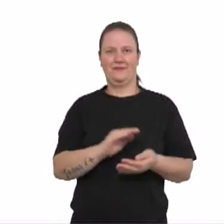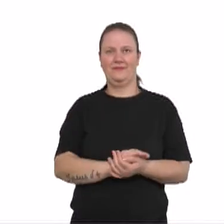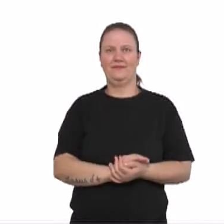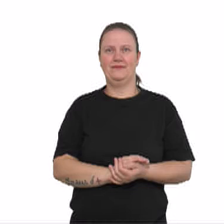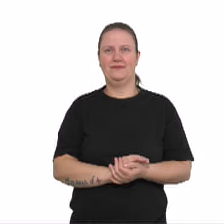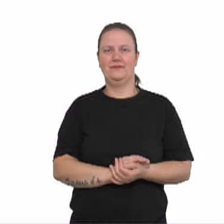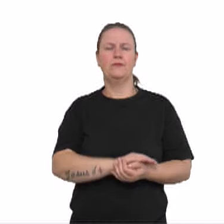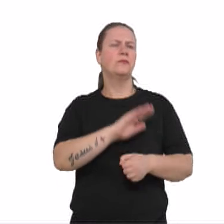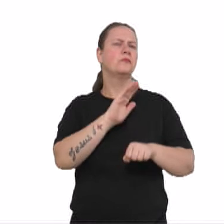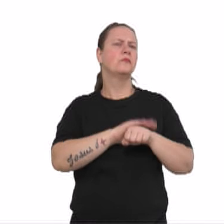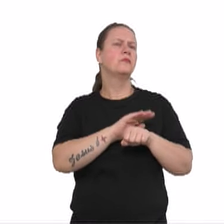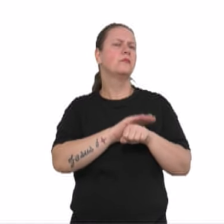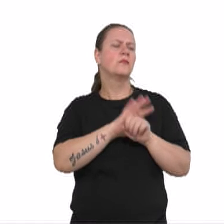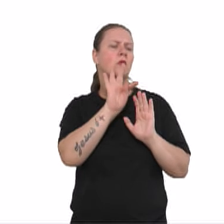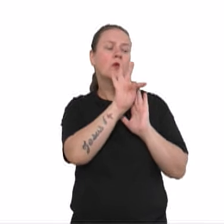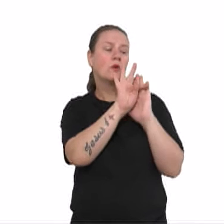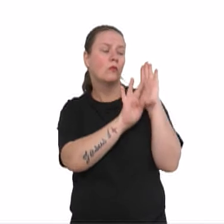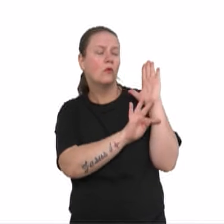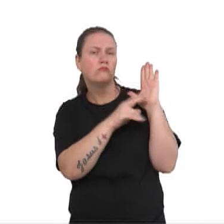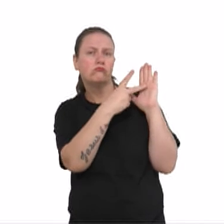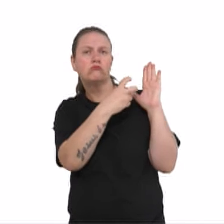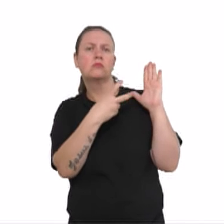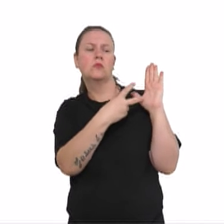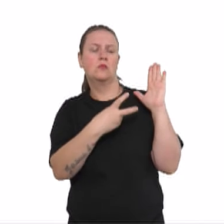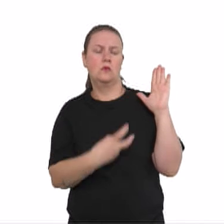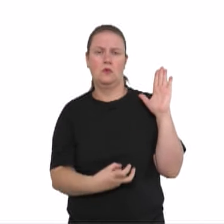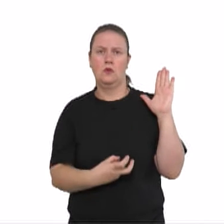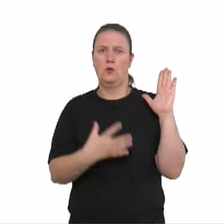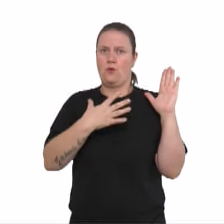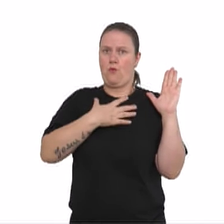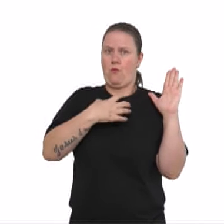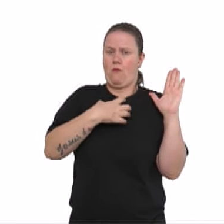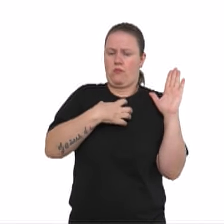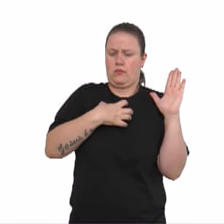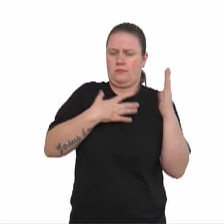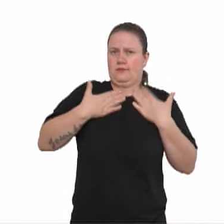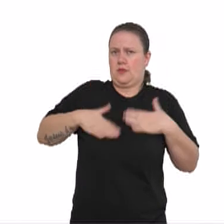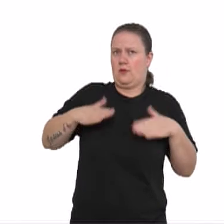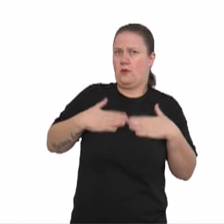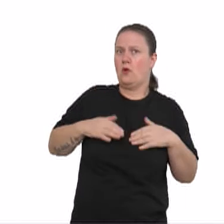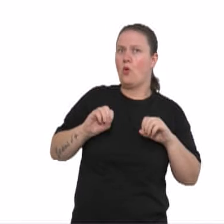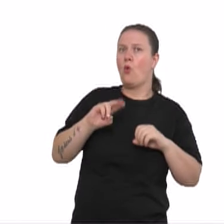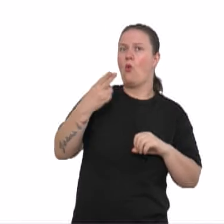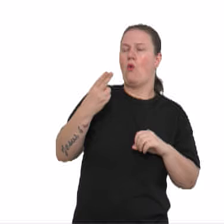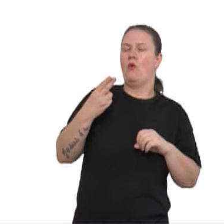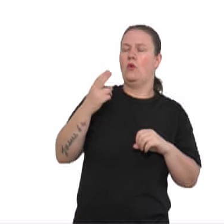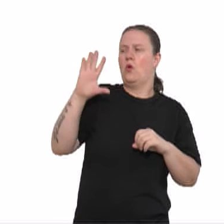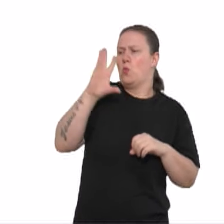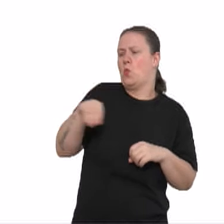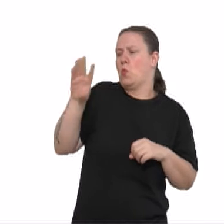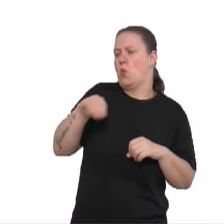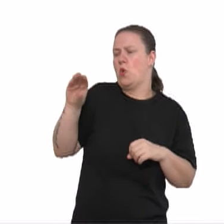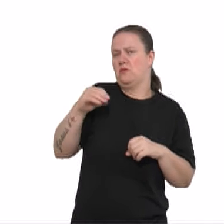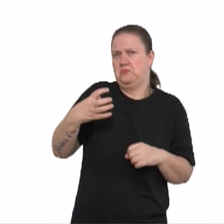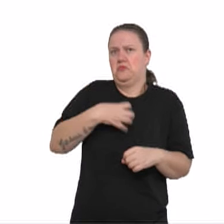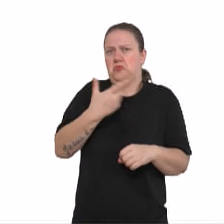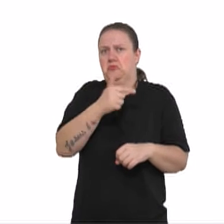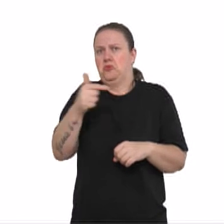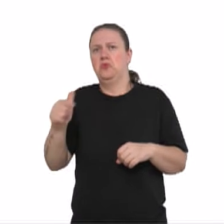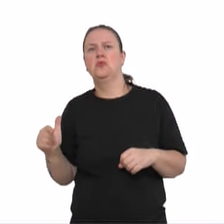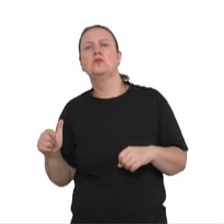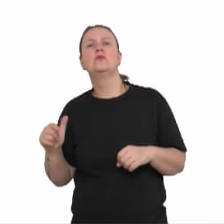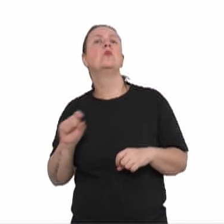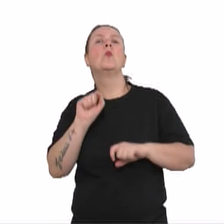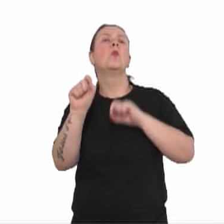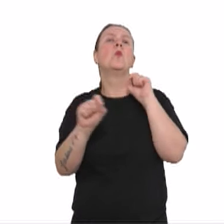quais foram os momentos? No momento de tranquilidade, no momento de narrações sem emoção, no momento de maior emoção ou